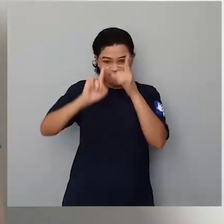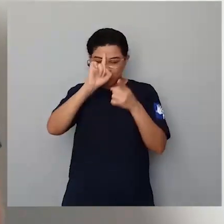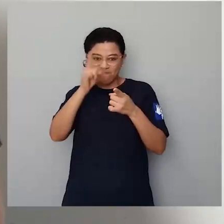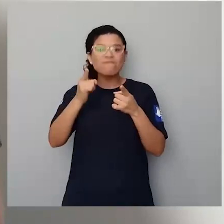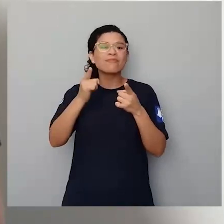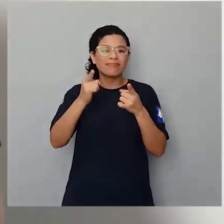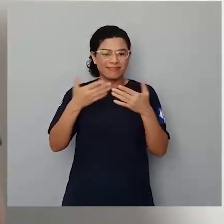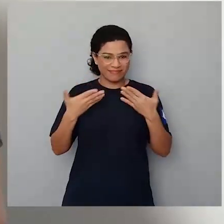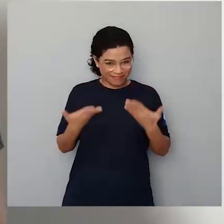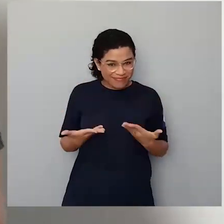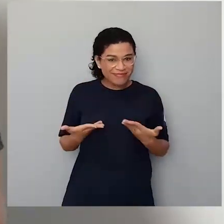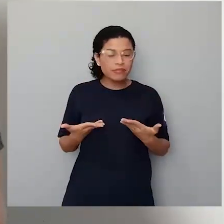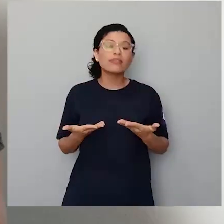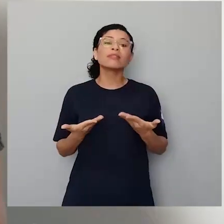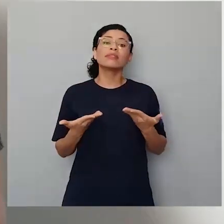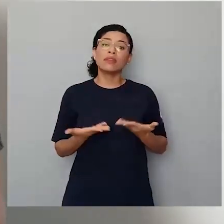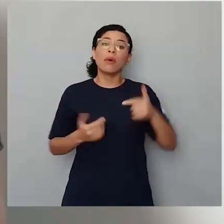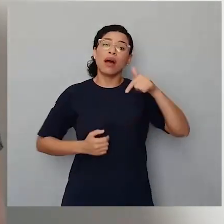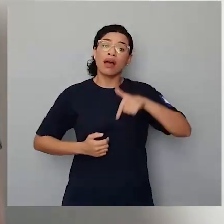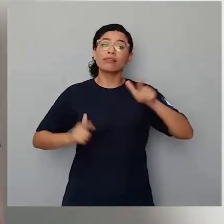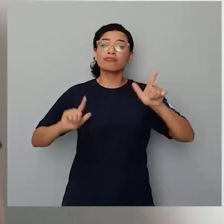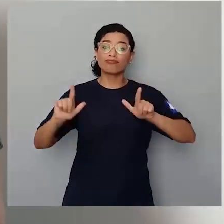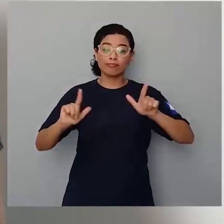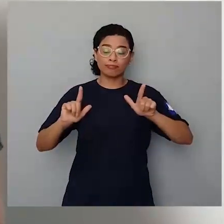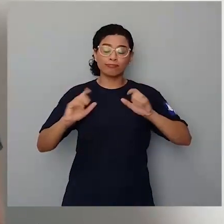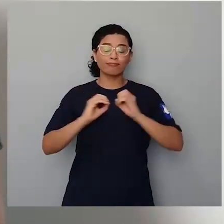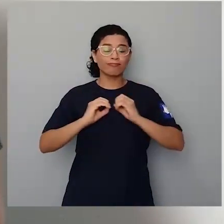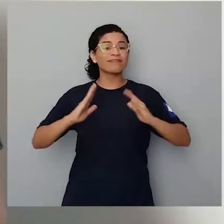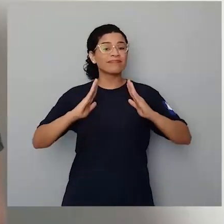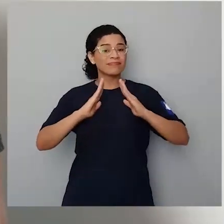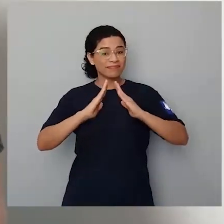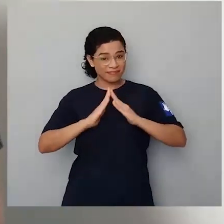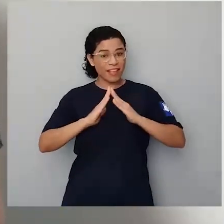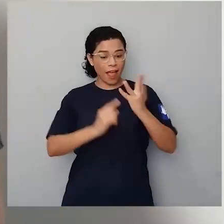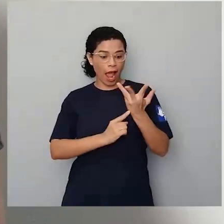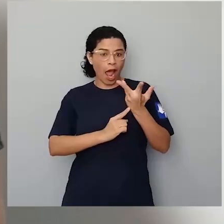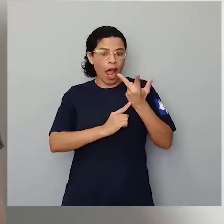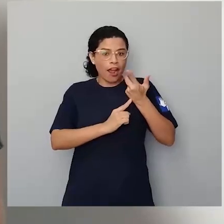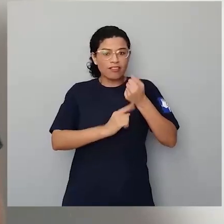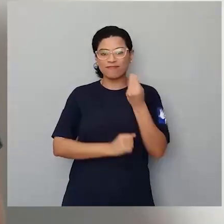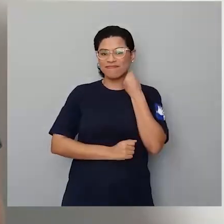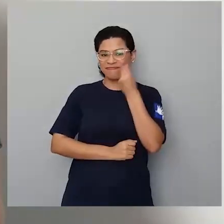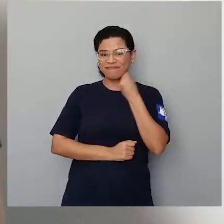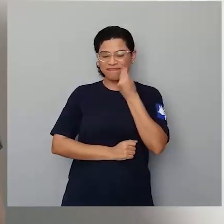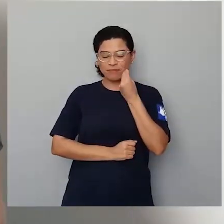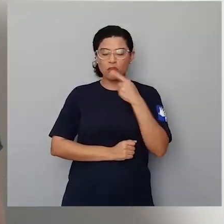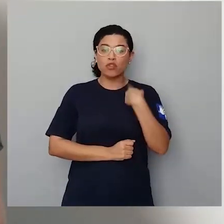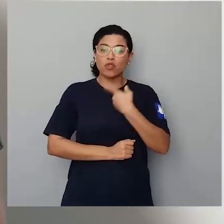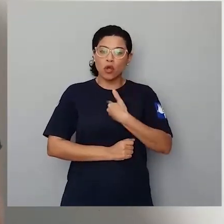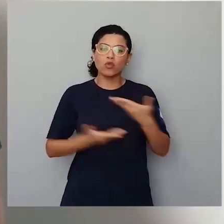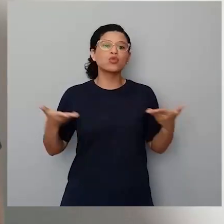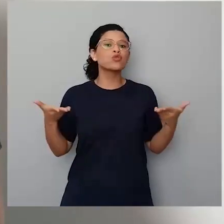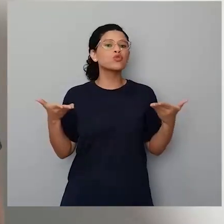certo? Bom, aqui no nosso quadro Arte como Experiência, nós vamos conhecer